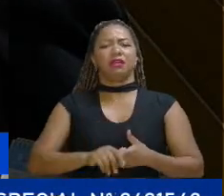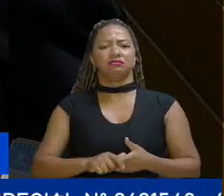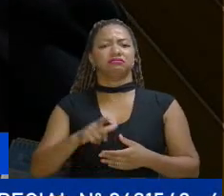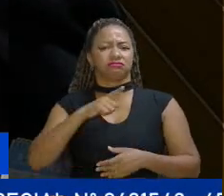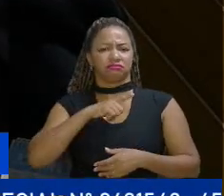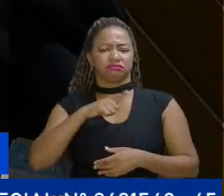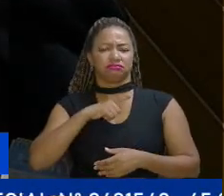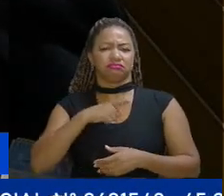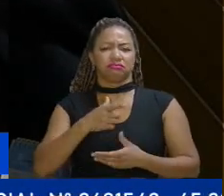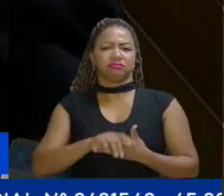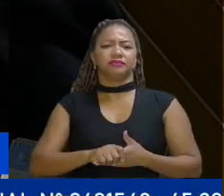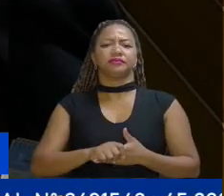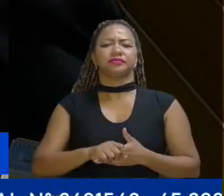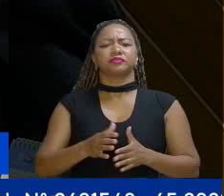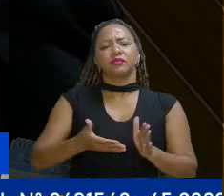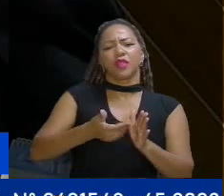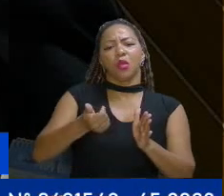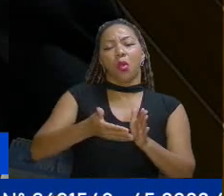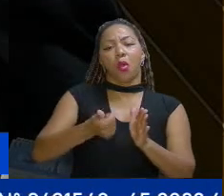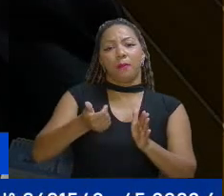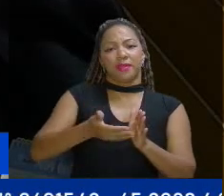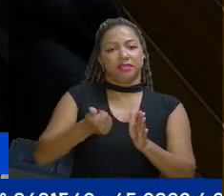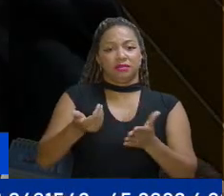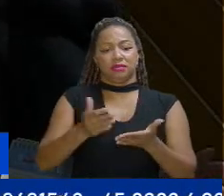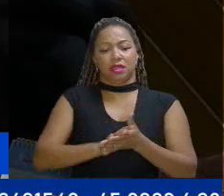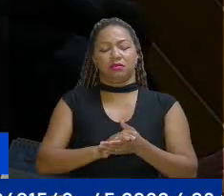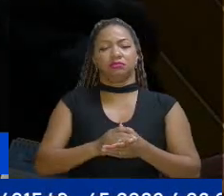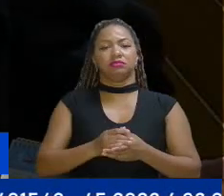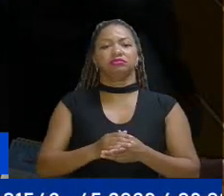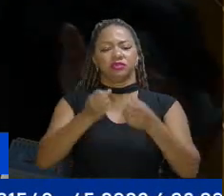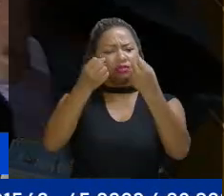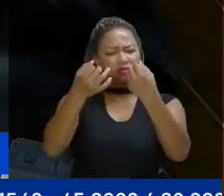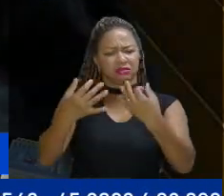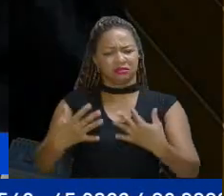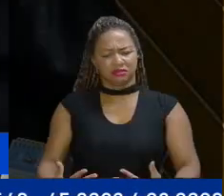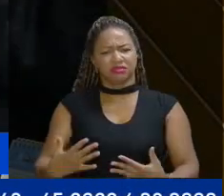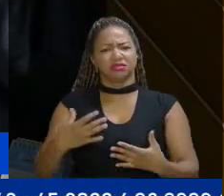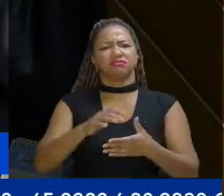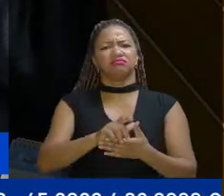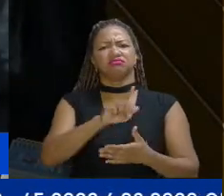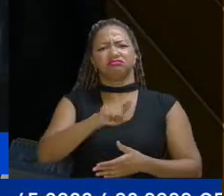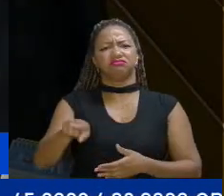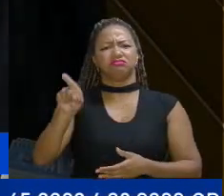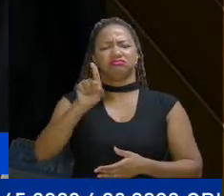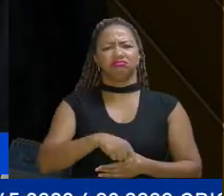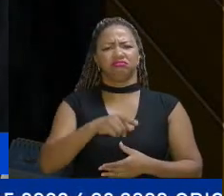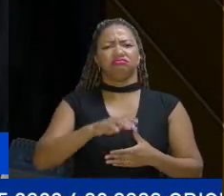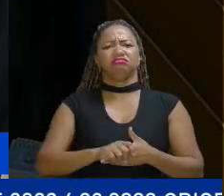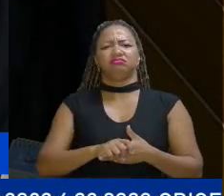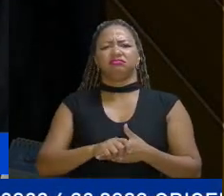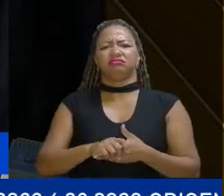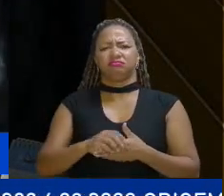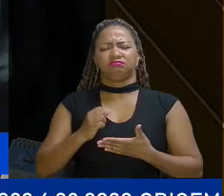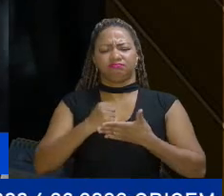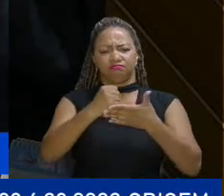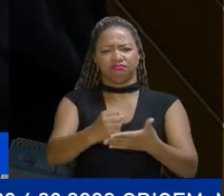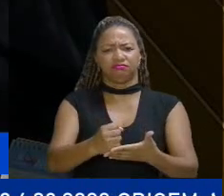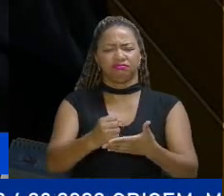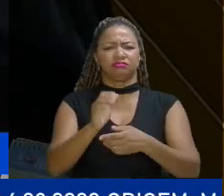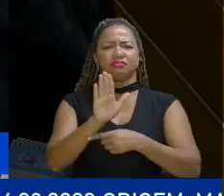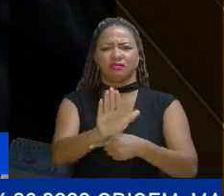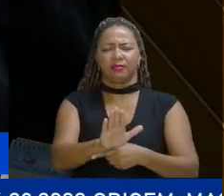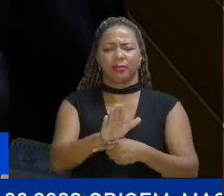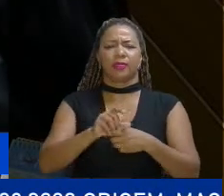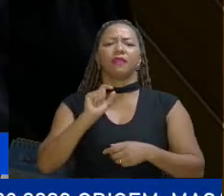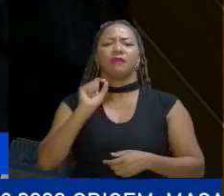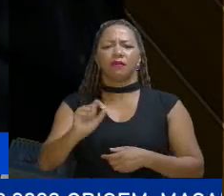alega que teria havido omissão quanto à não declaração de nulidade da intervenção de assistente,